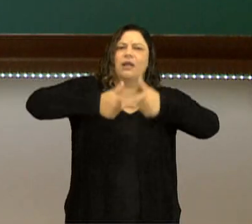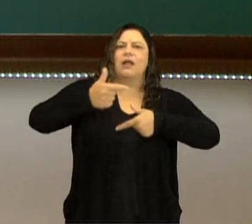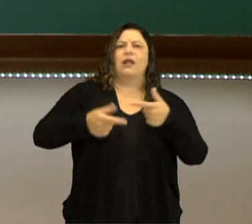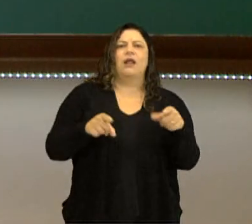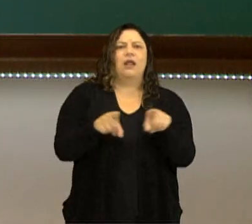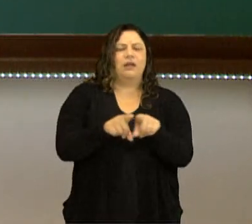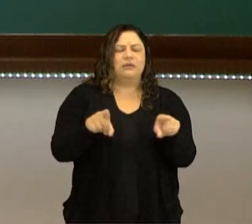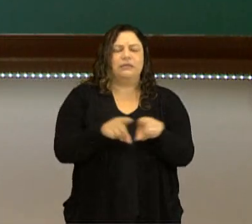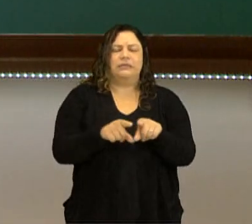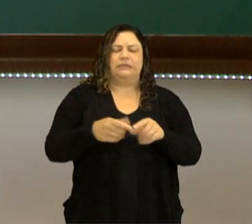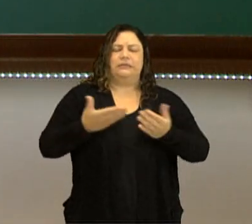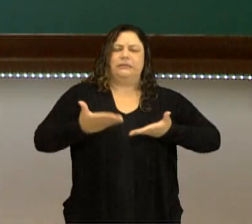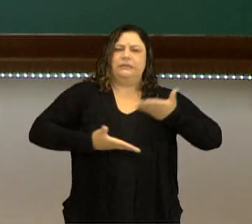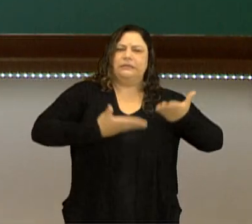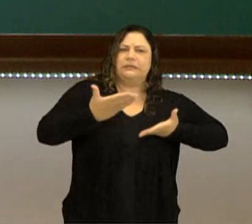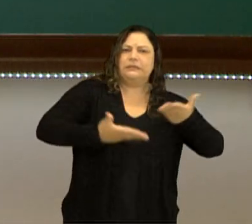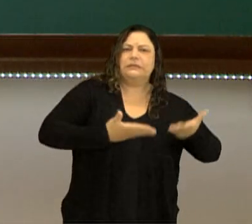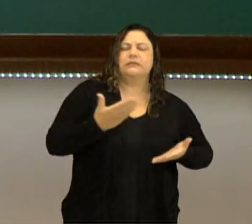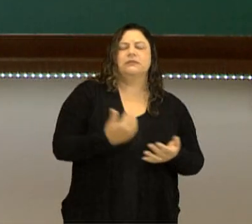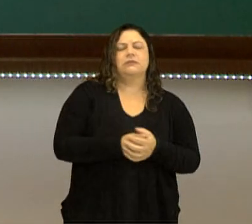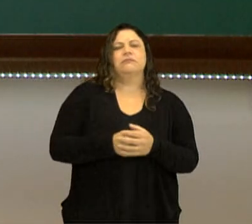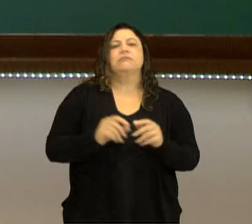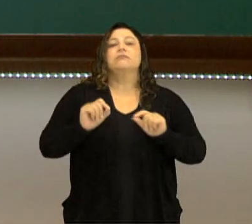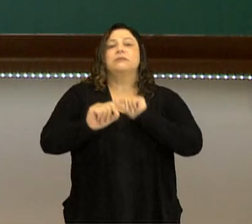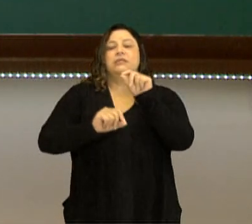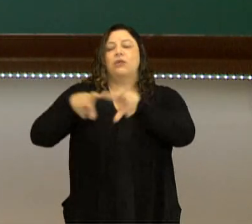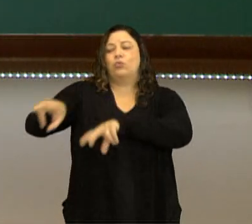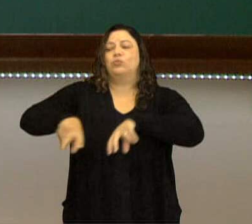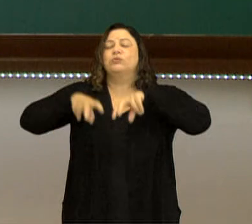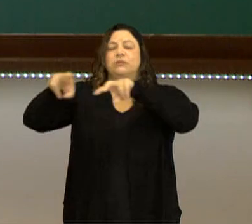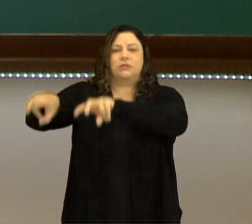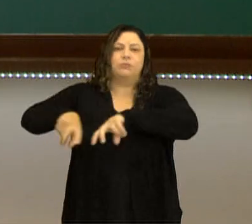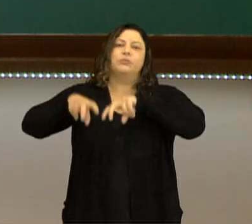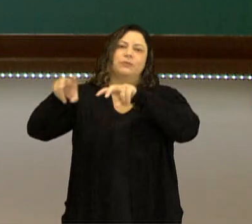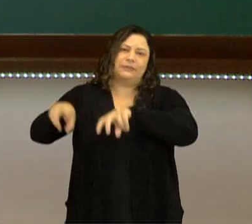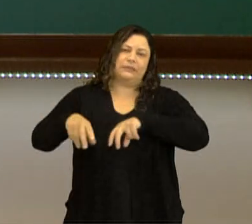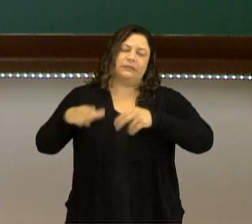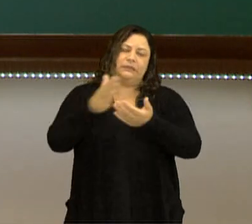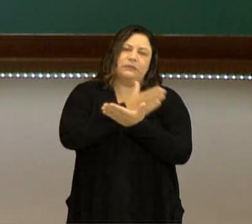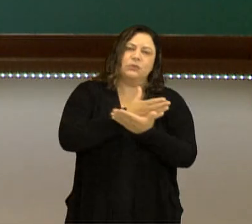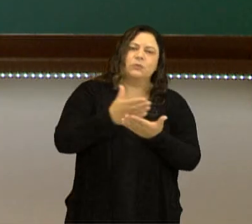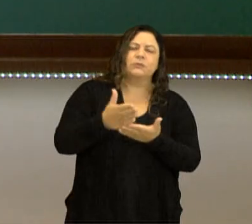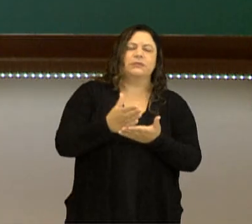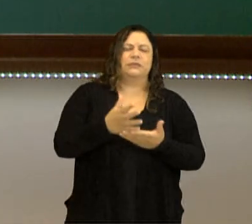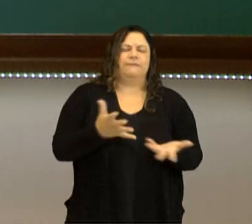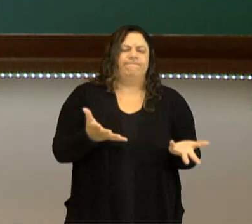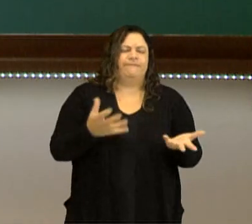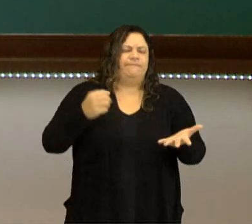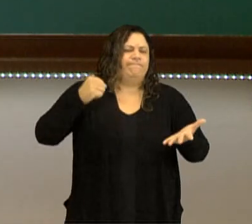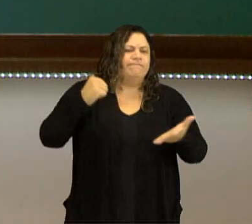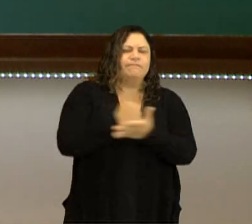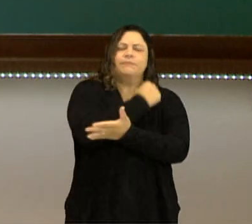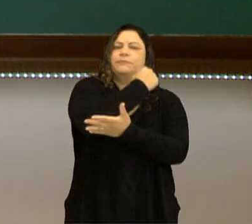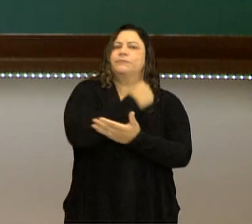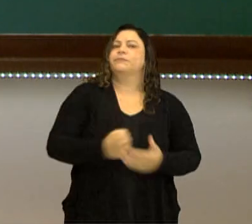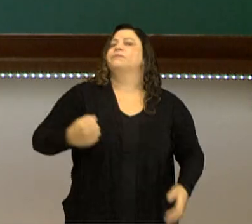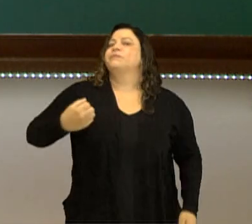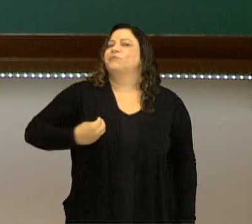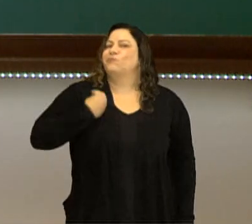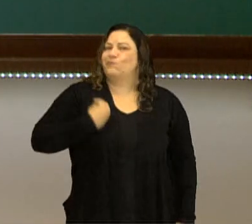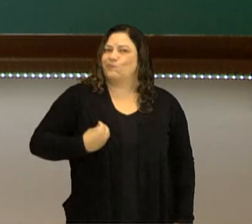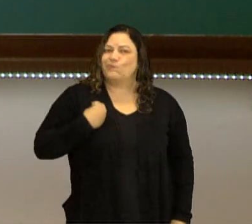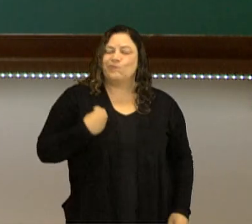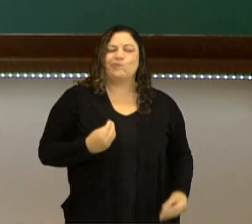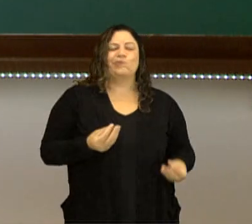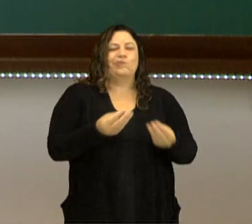de servidão. Esses camponeses, eles vão começar a ficar indignados com essa vida miserável